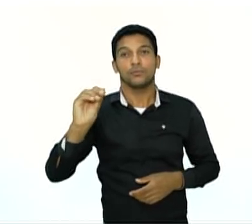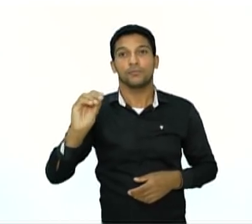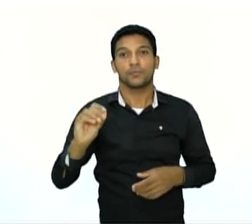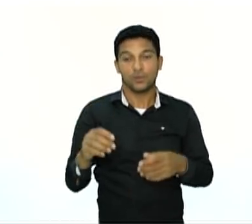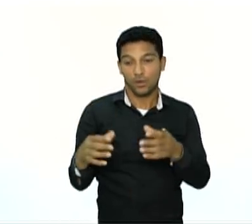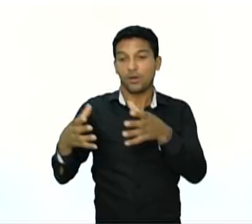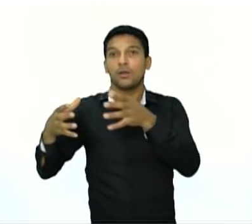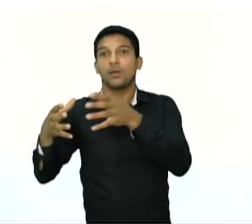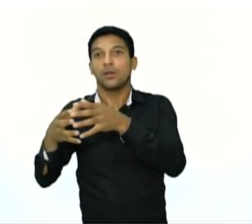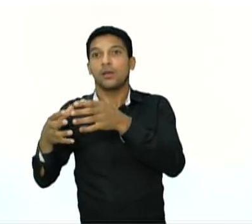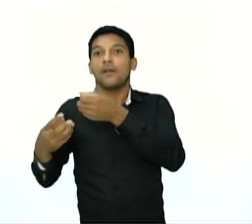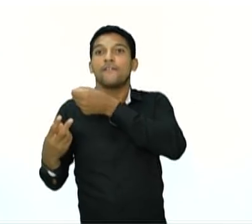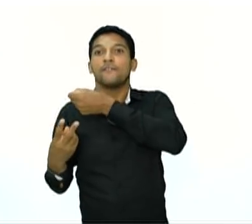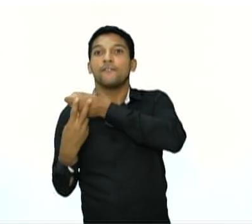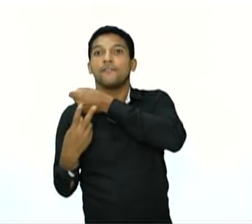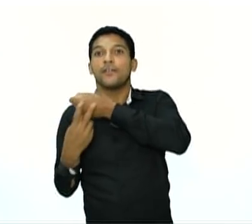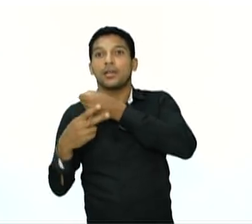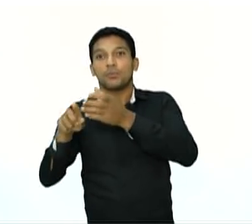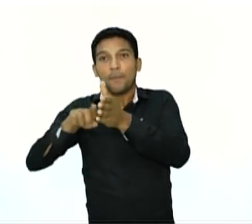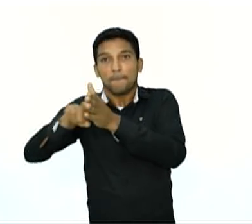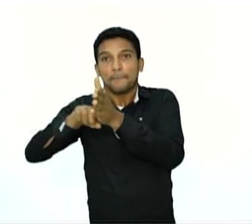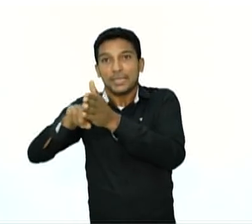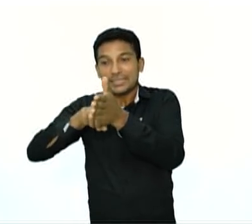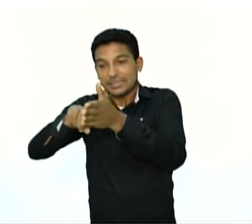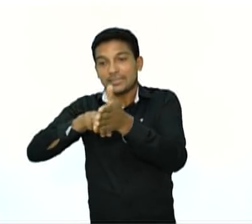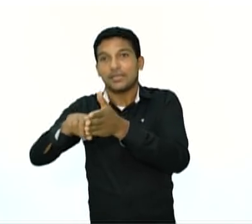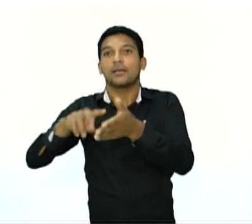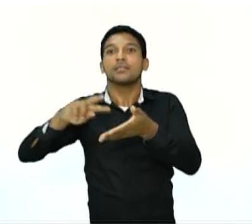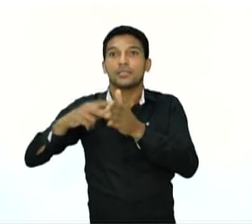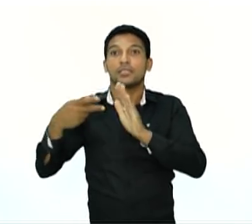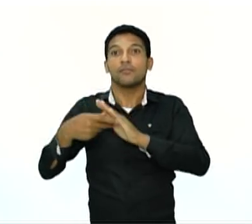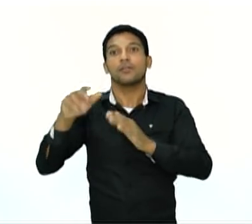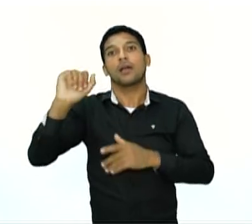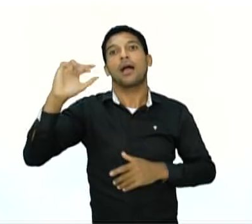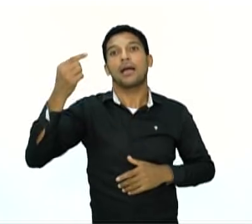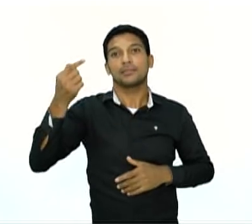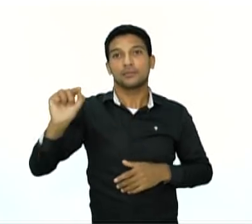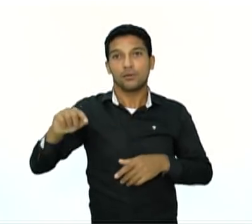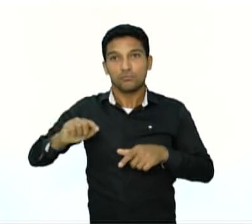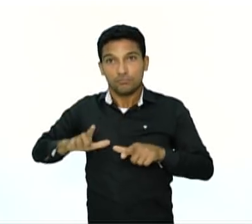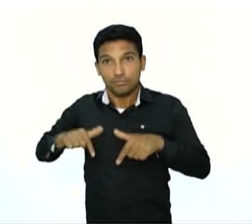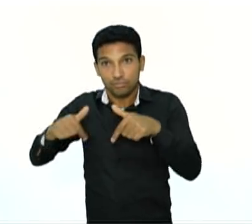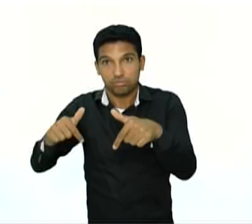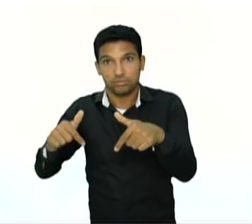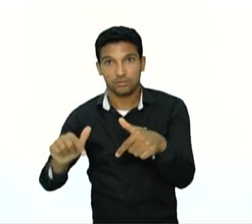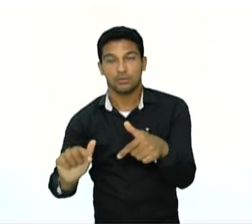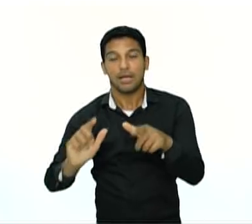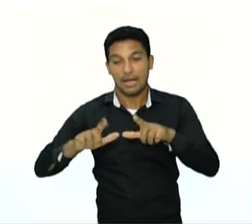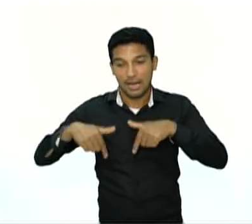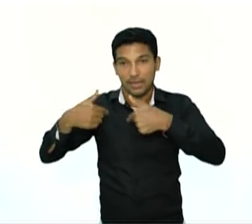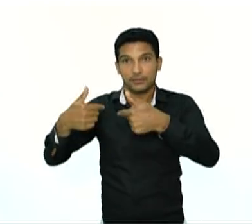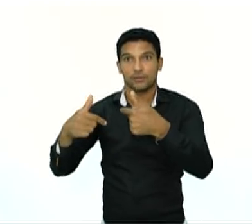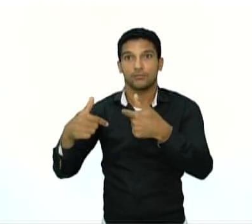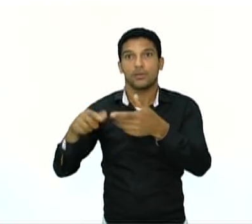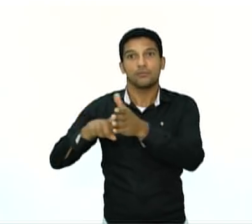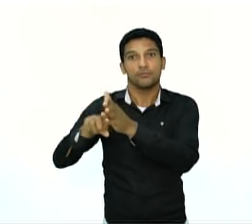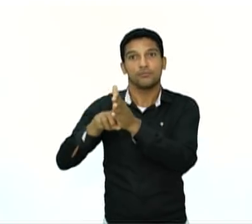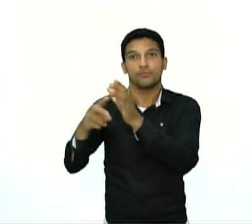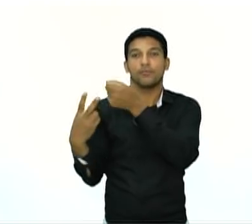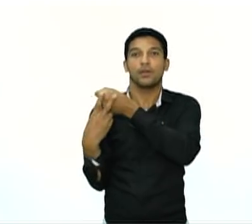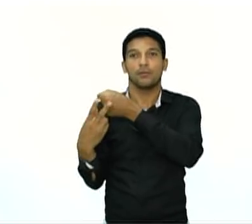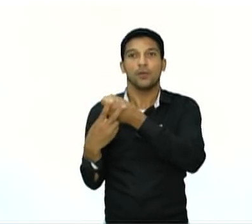pesquisar representa uma ação. Então, é muito necessário que você pense nessas questões agora, porque para as